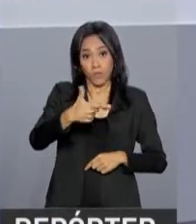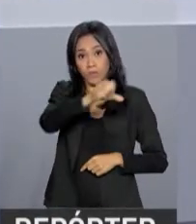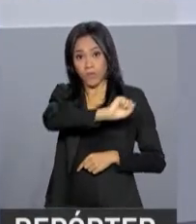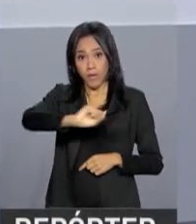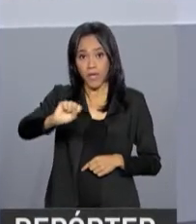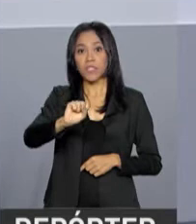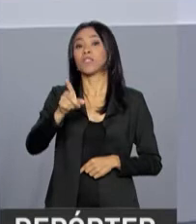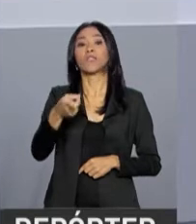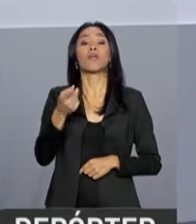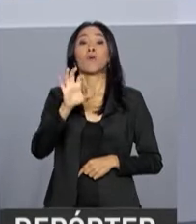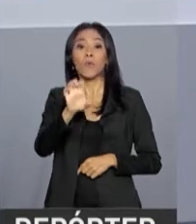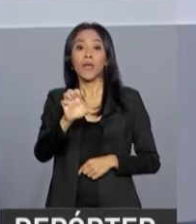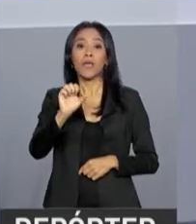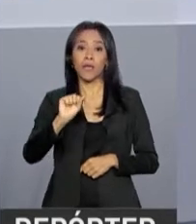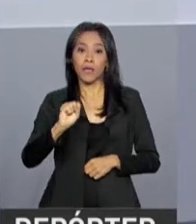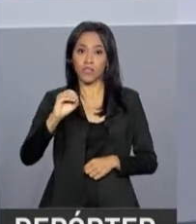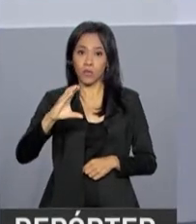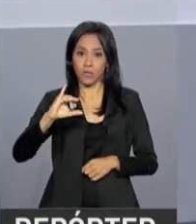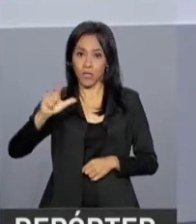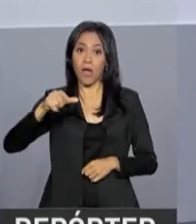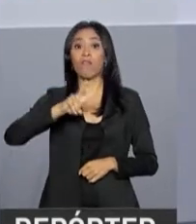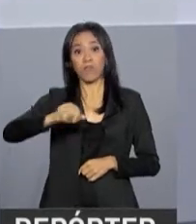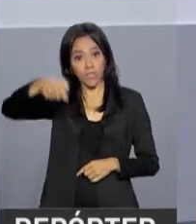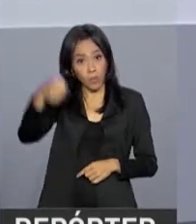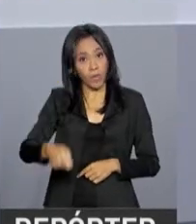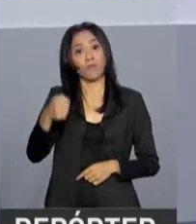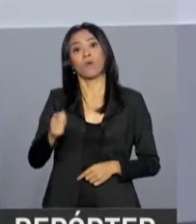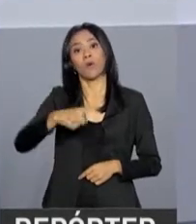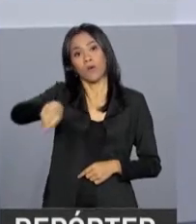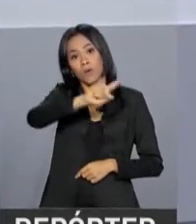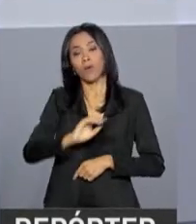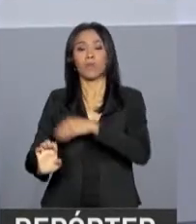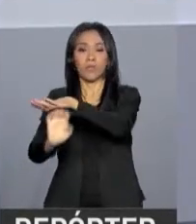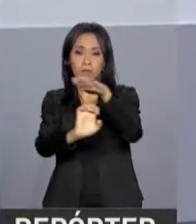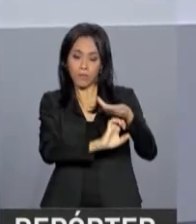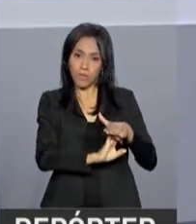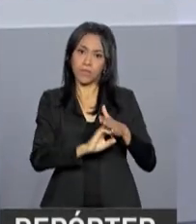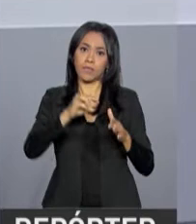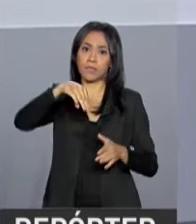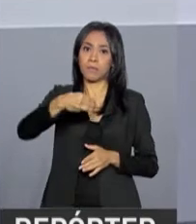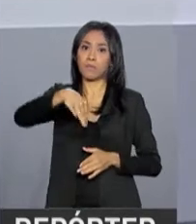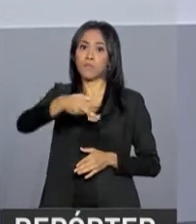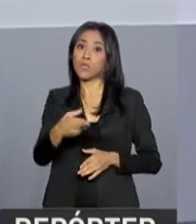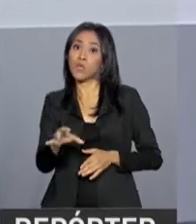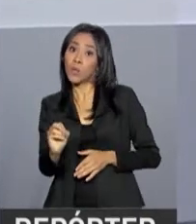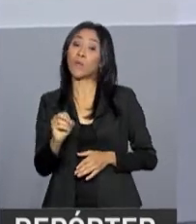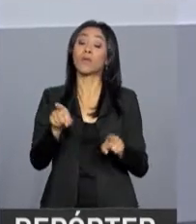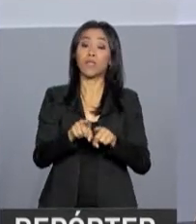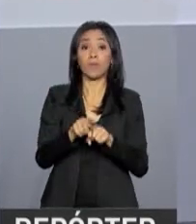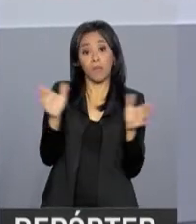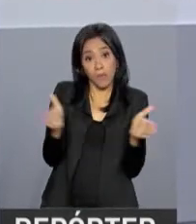social passa a ser obrigatória para os demais empregadores privados incluindo micro e pequenas empresas e micro empreendedor